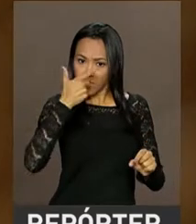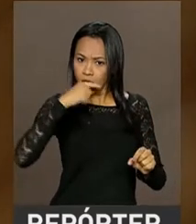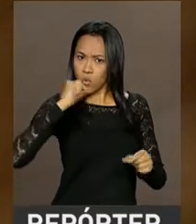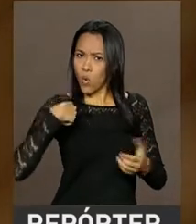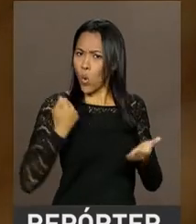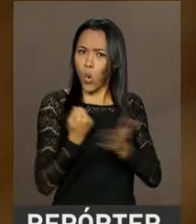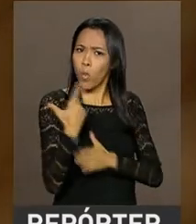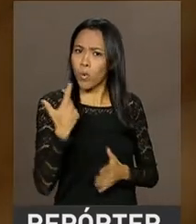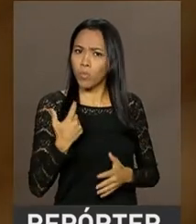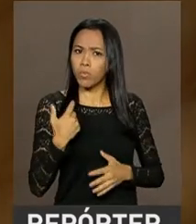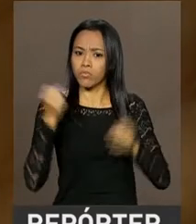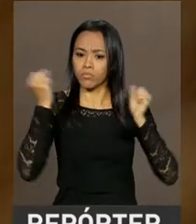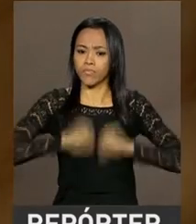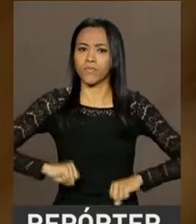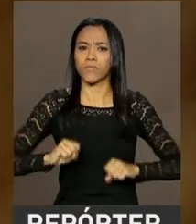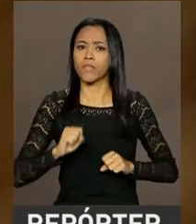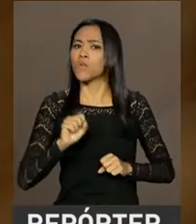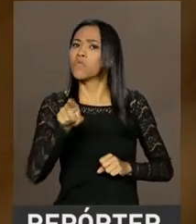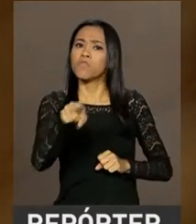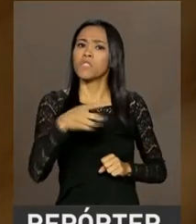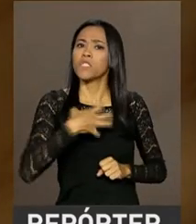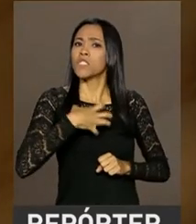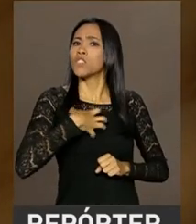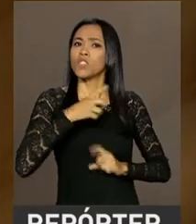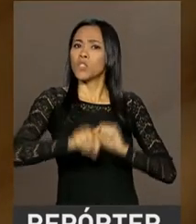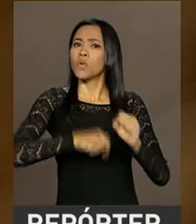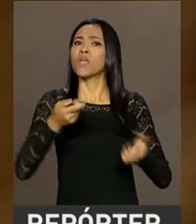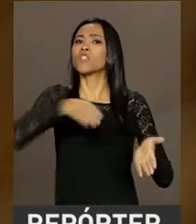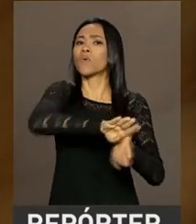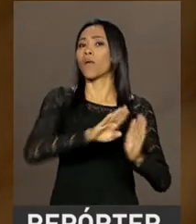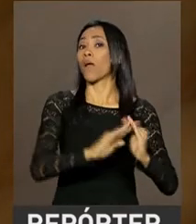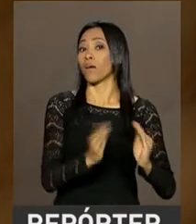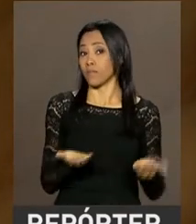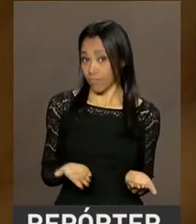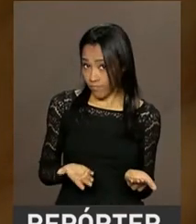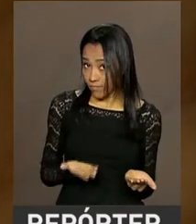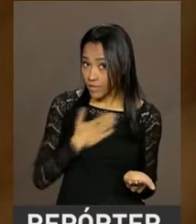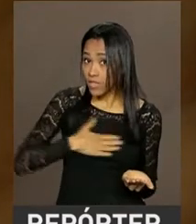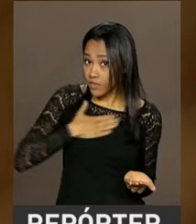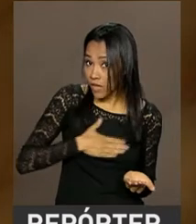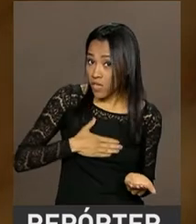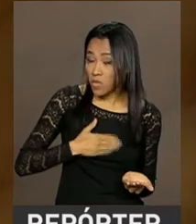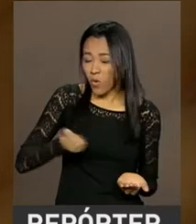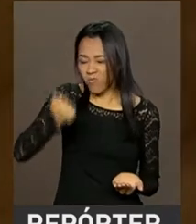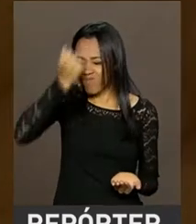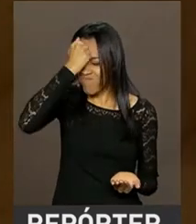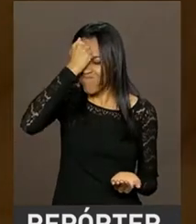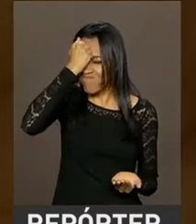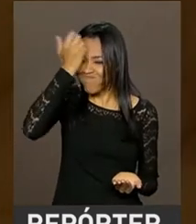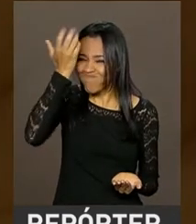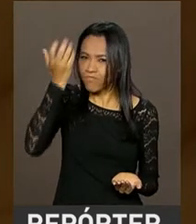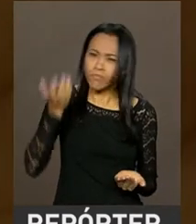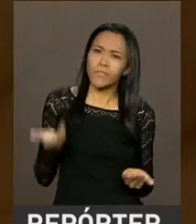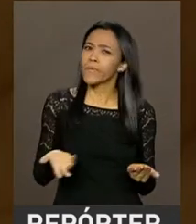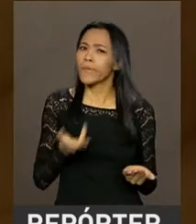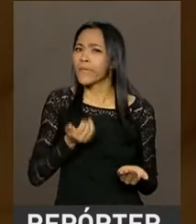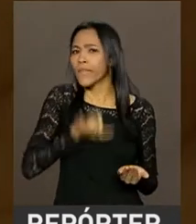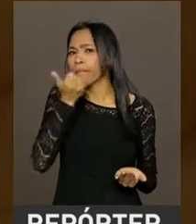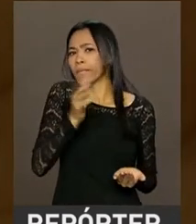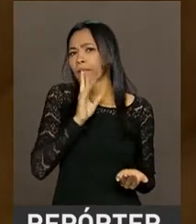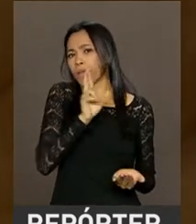a última vez que você fez isso qual foi seu sentimento ao chegar em casa satisfeito ou arrependido dependendo da resposta